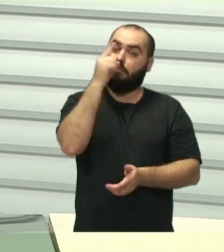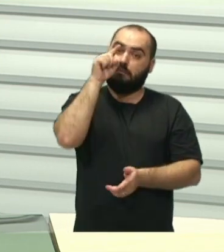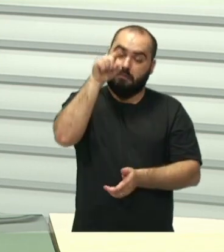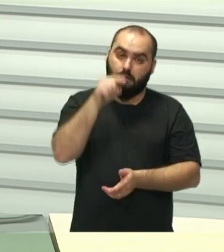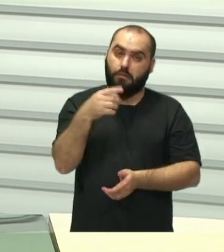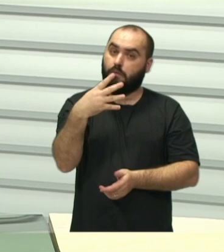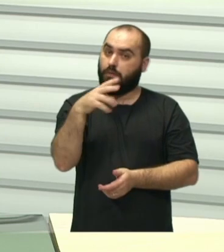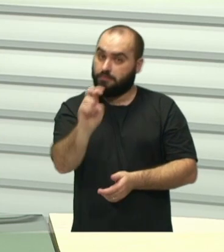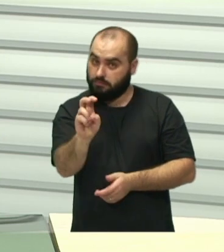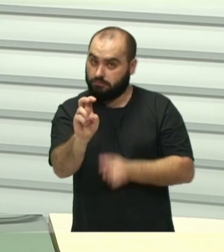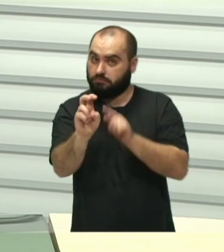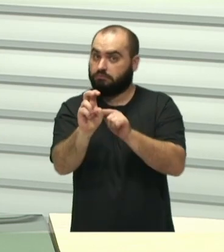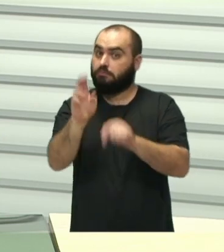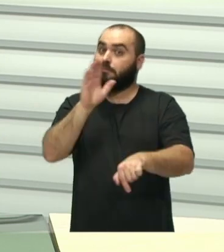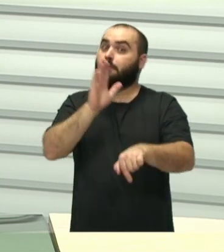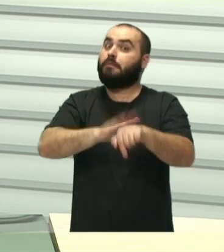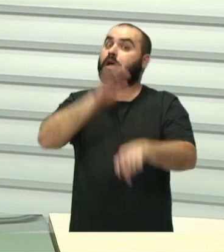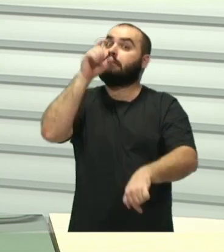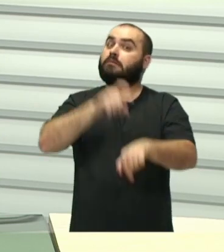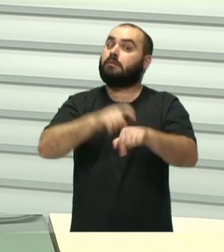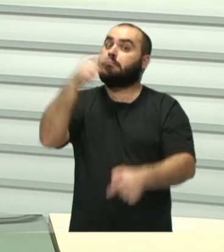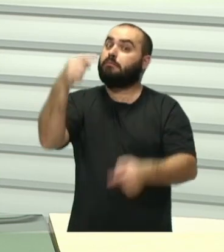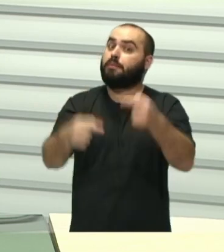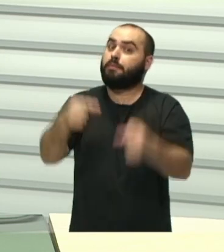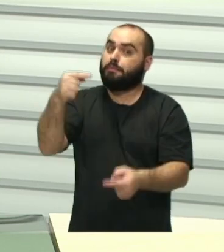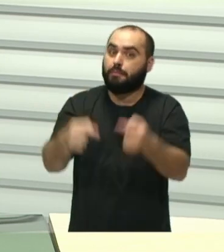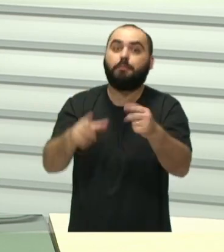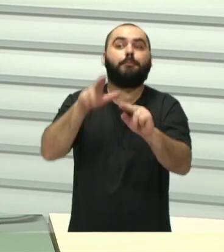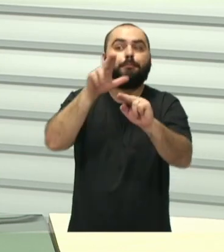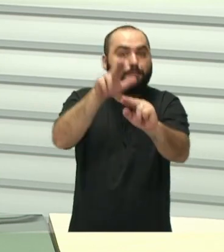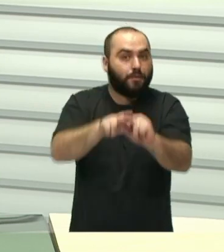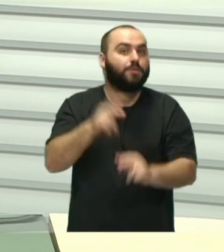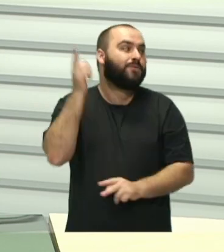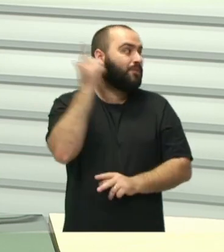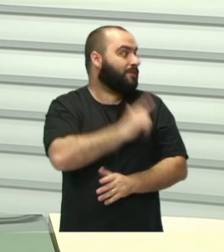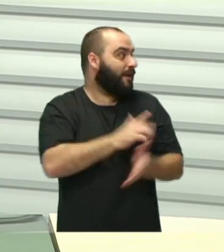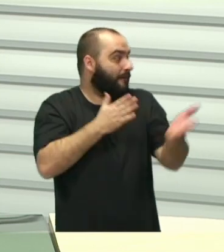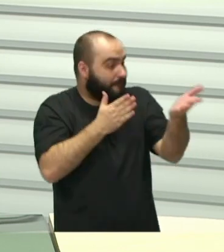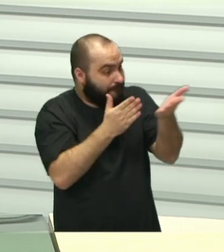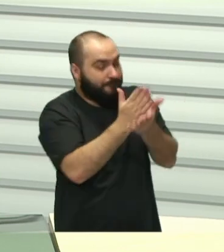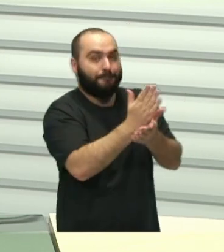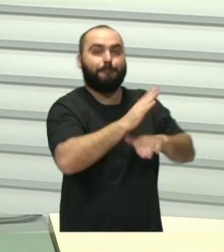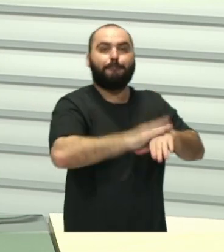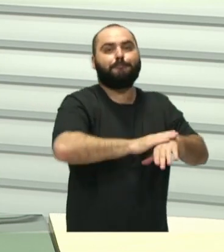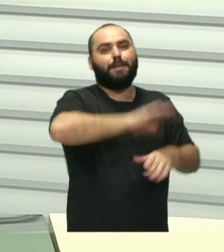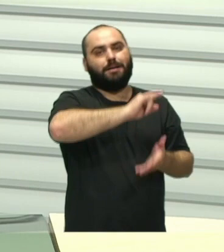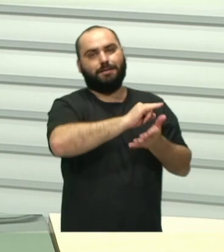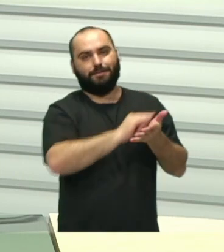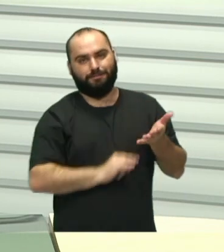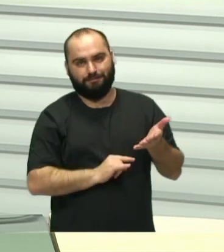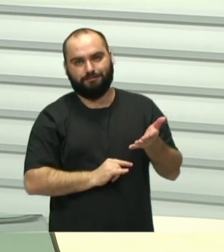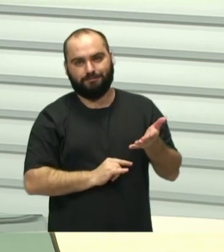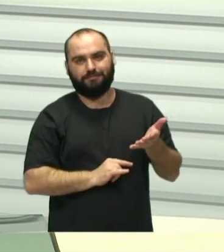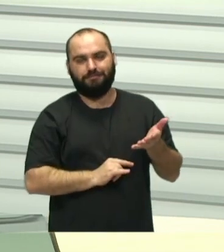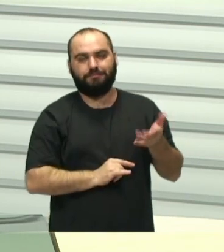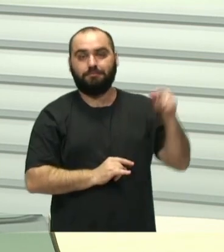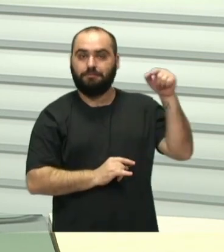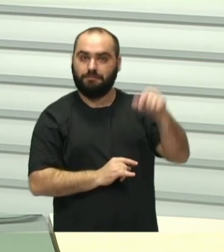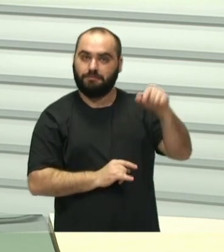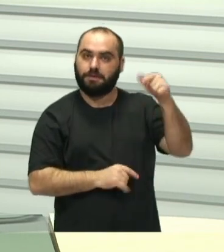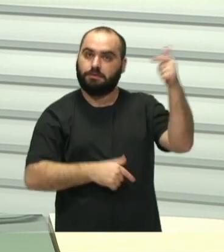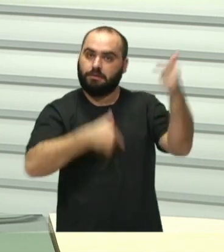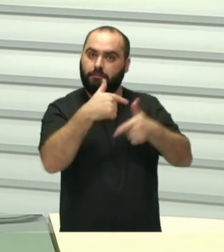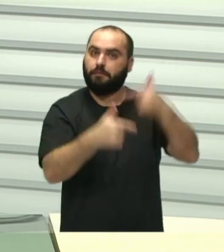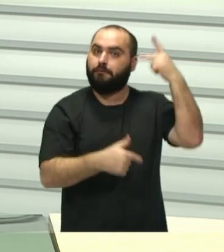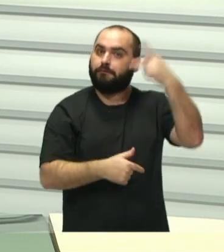seja aumentou o tempo de bate com consequência nós conseguimos aprovar mais requerimentos e assim valorizando o trabalho